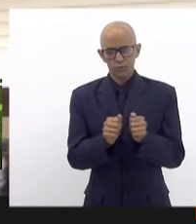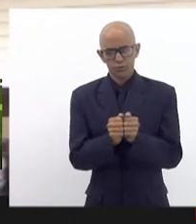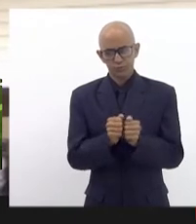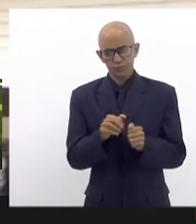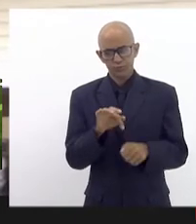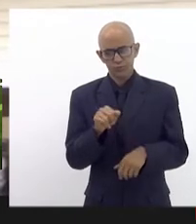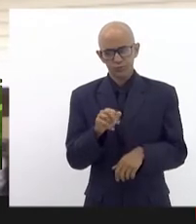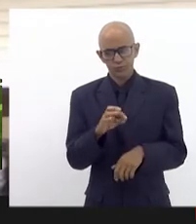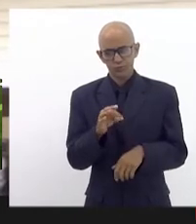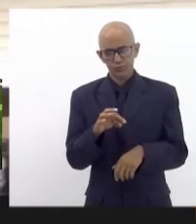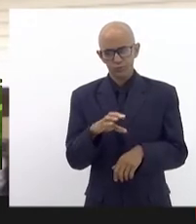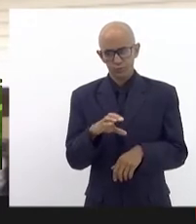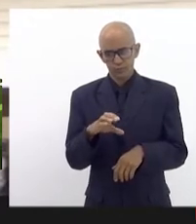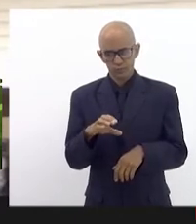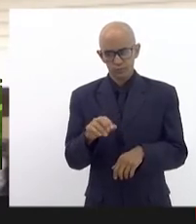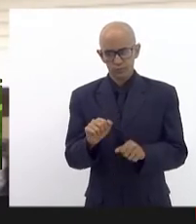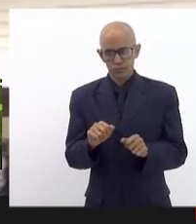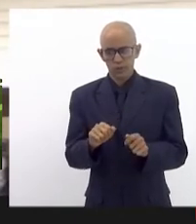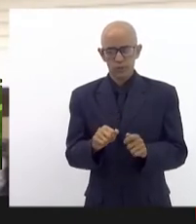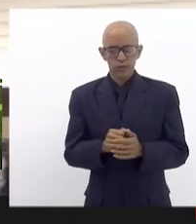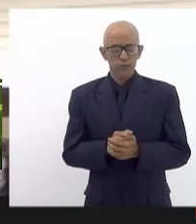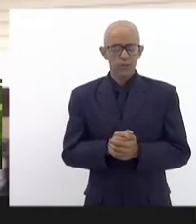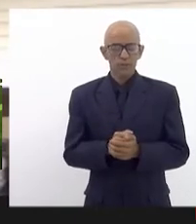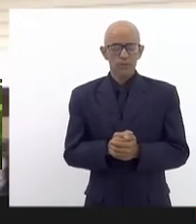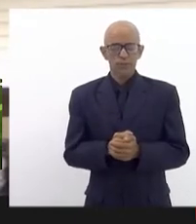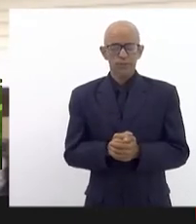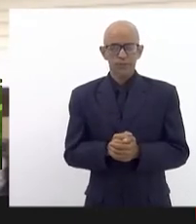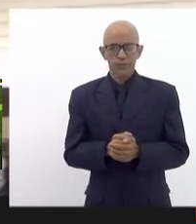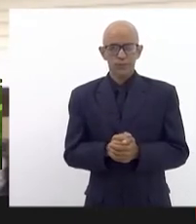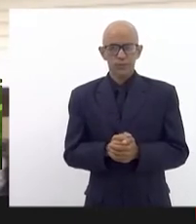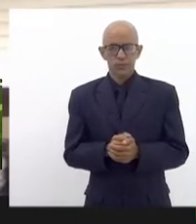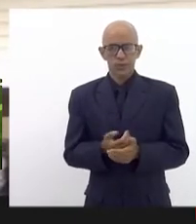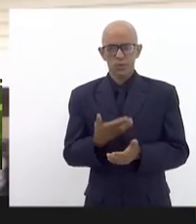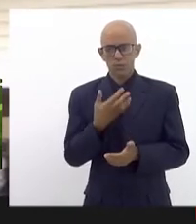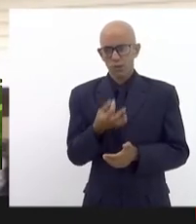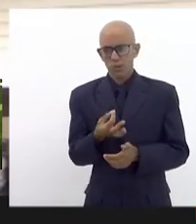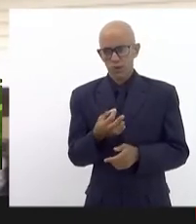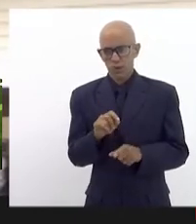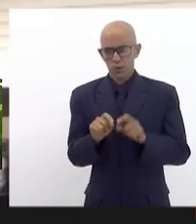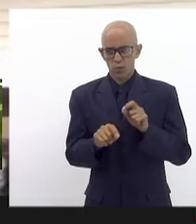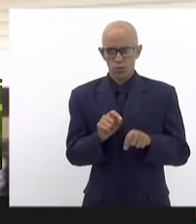podem fazer. Né? Então, eu acho que temos